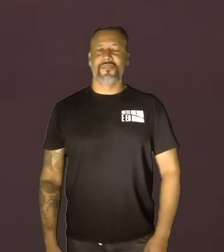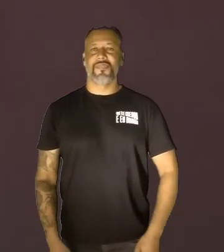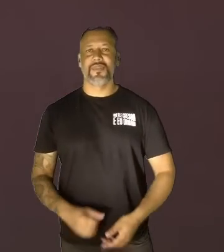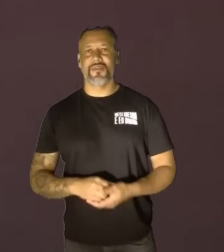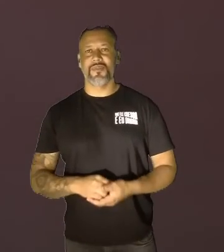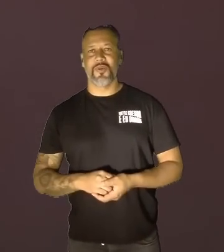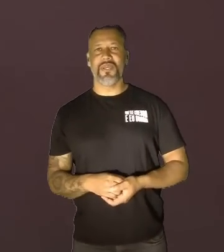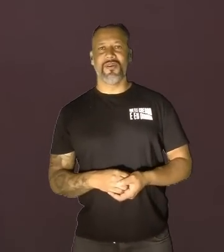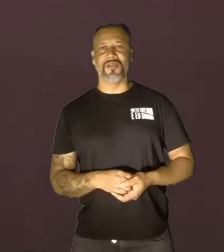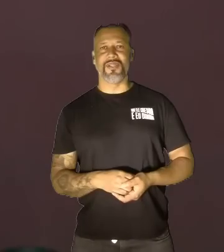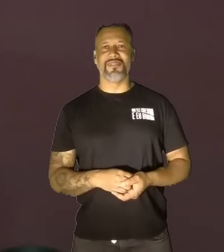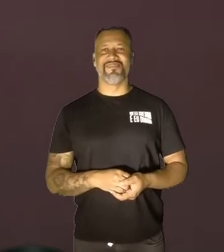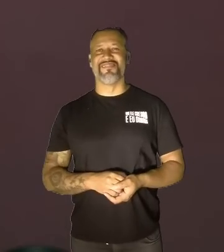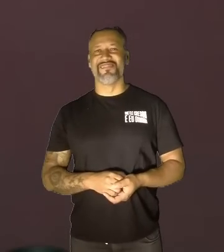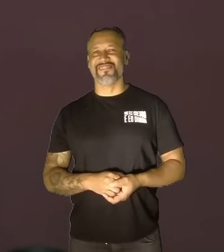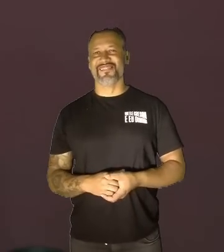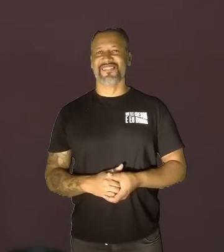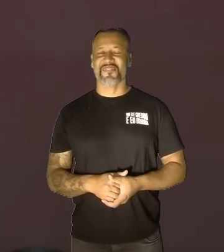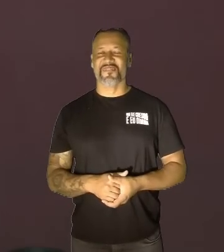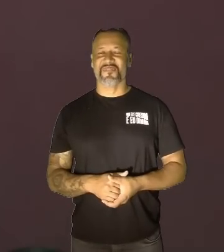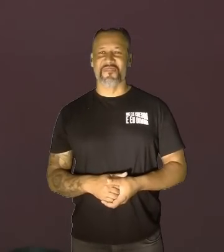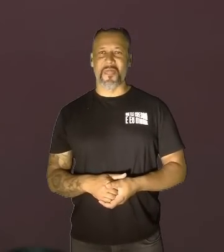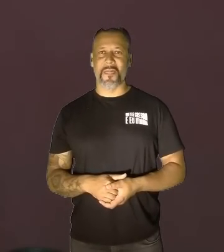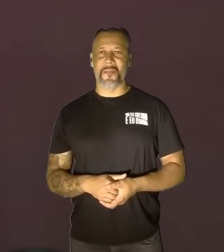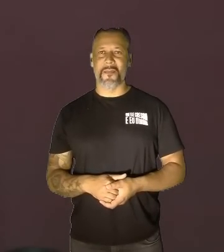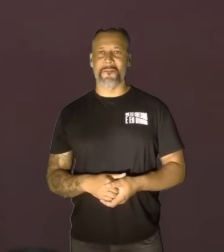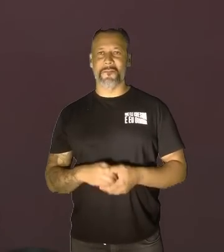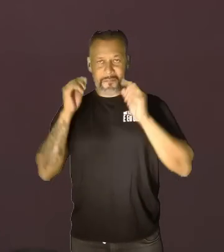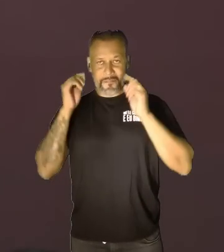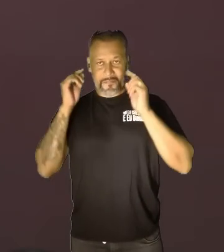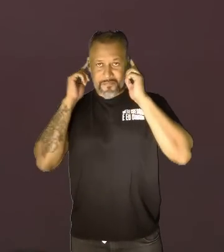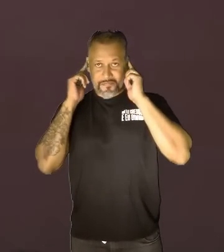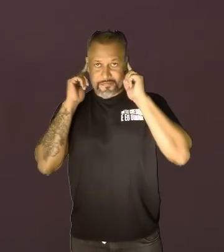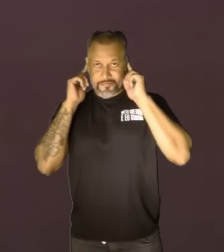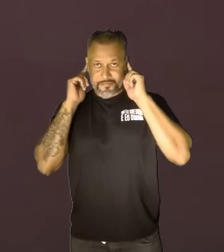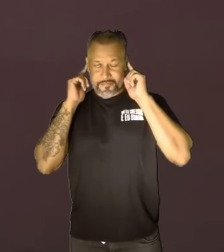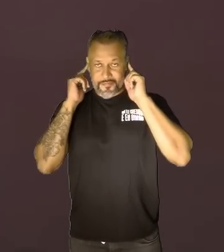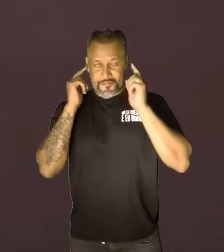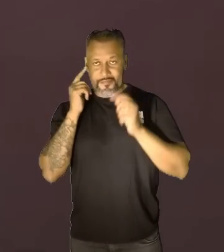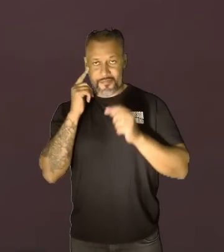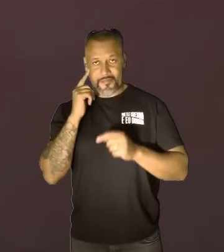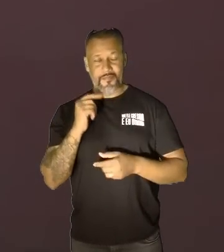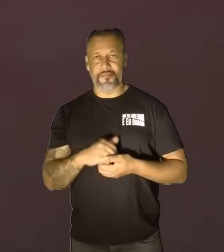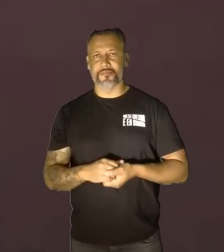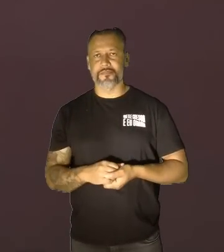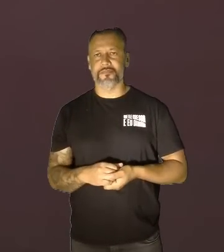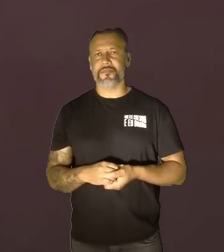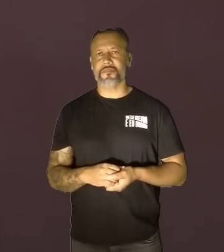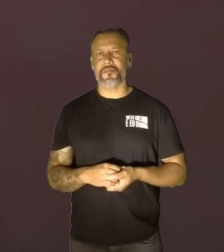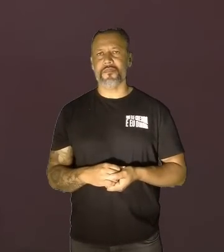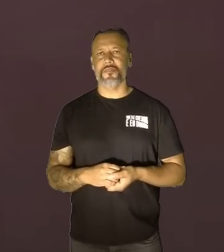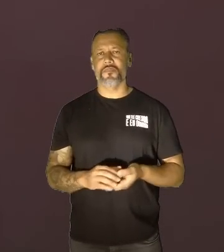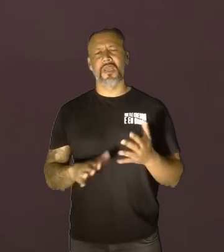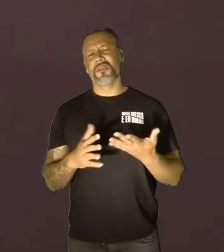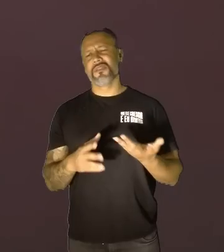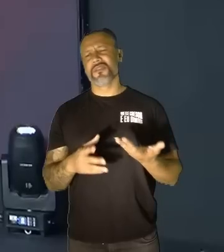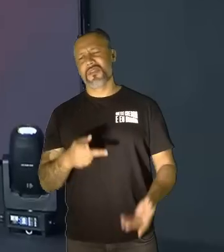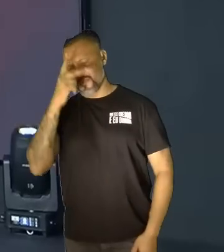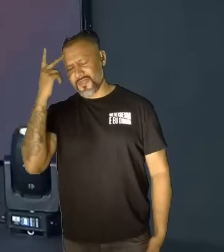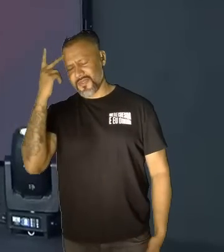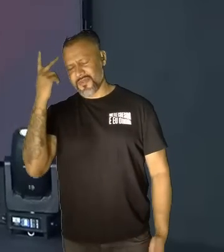Ele foi deitar, e talvez alguns falassem assim: puxa vida, eu não vou continuar servindo a Deus. Olha o que Deus me